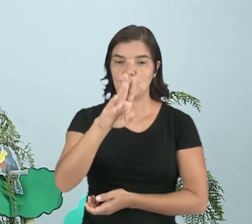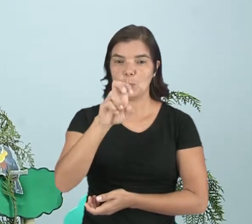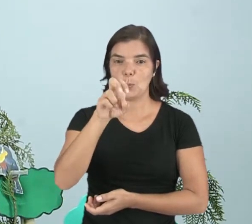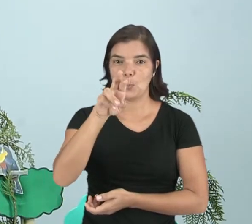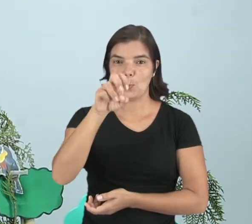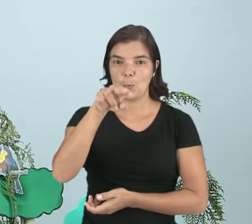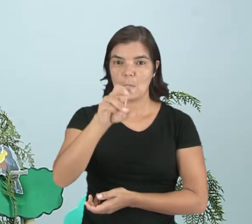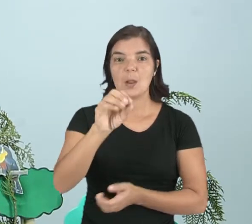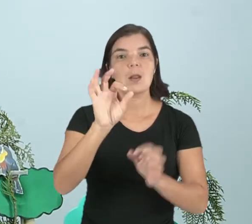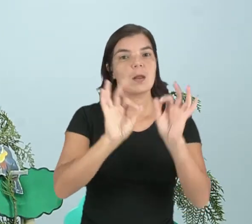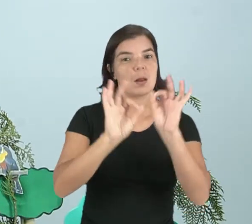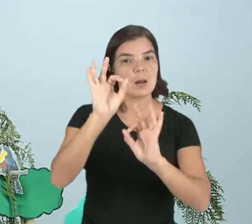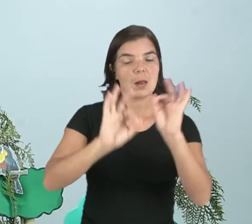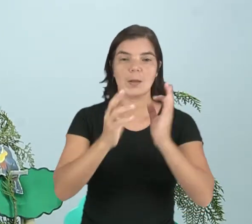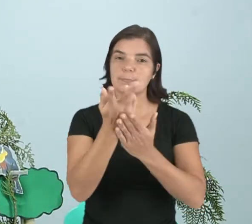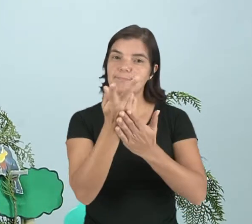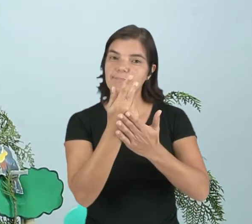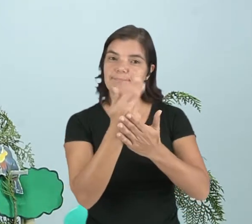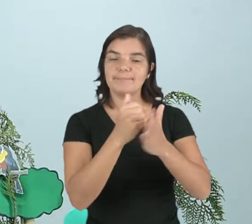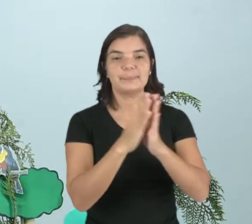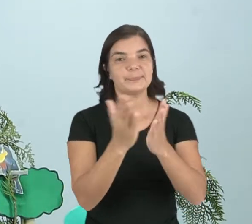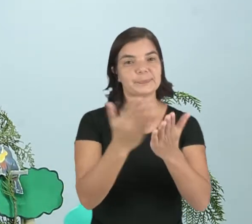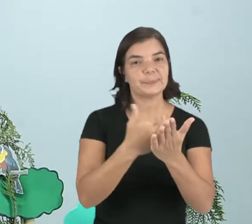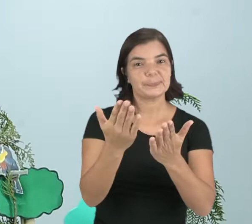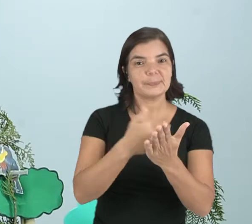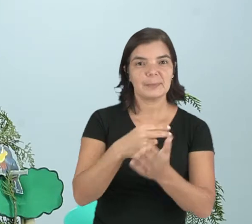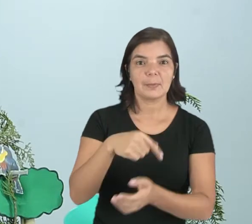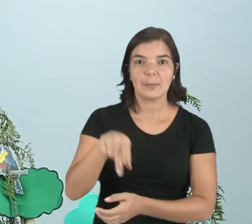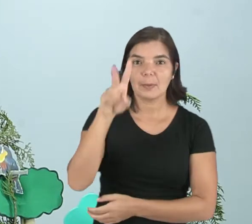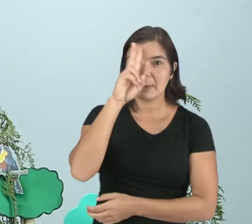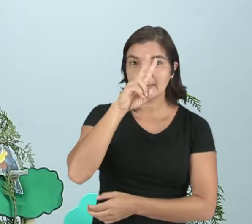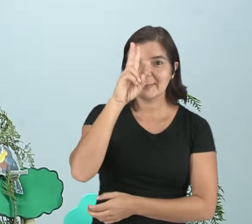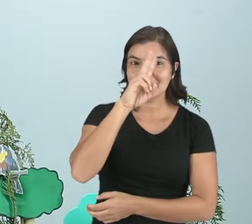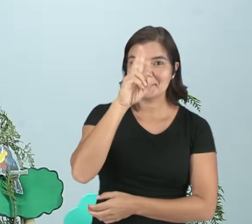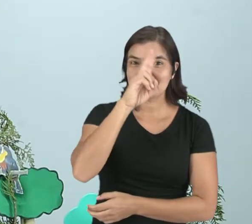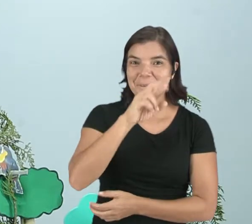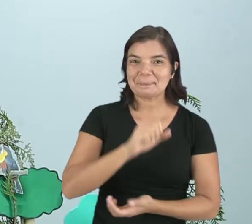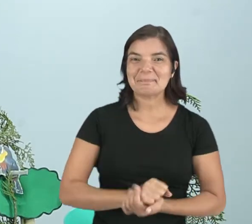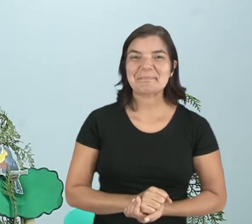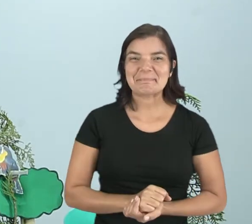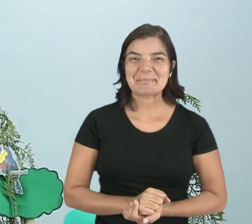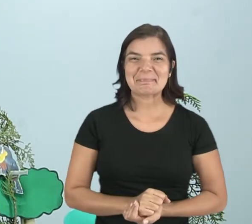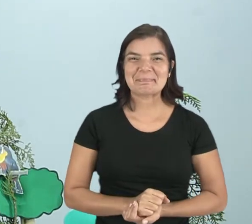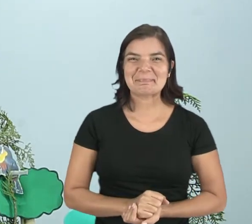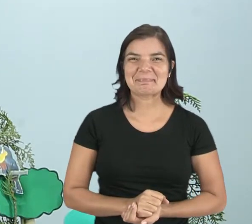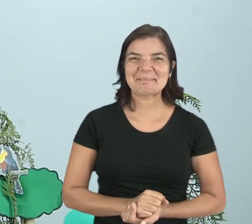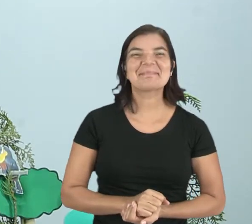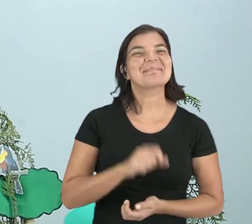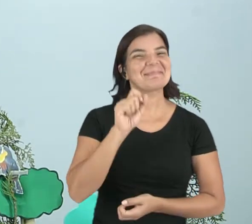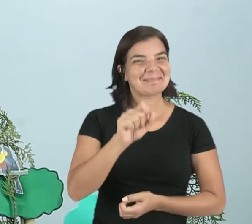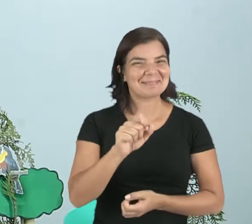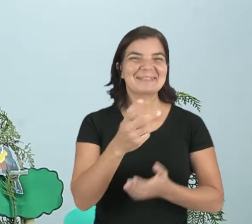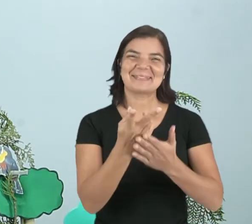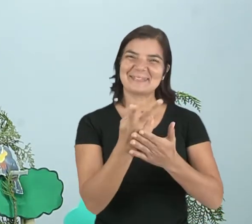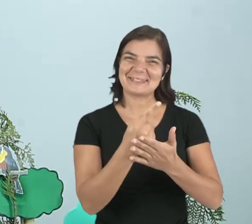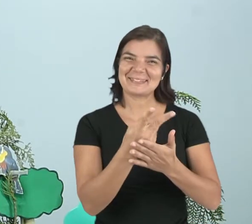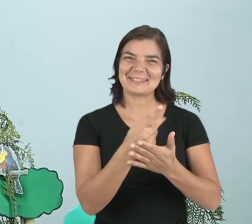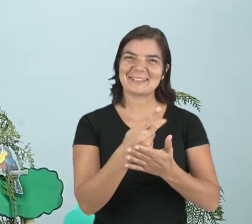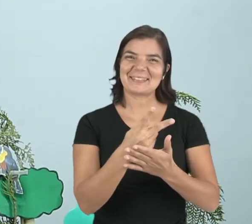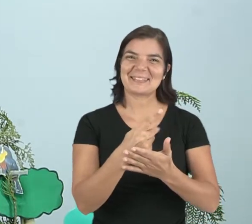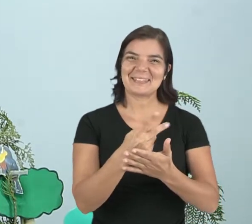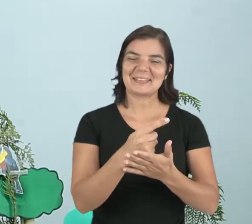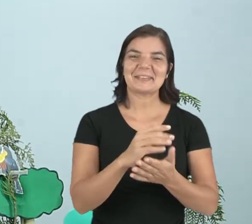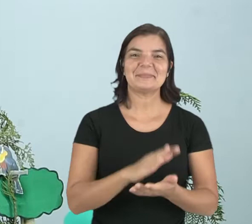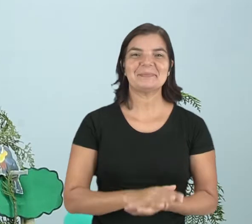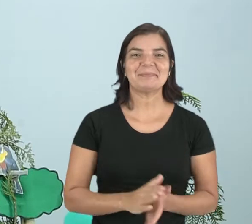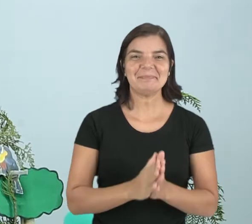foi quem fez as ilustrações do livro. Você lembra o que é ilustrações? As ilustrações são os desenhos que tem